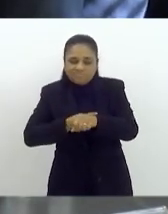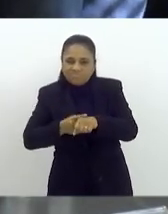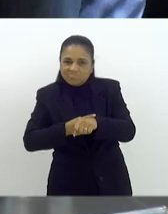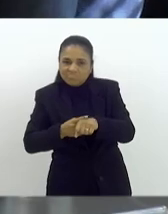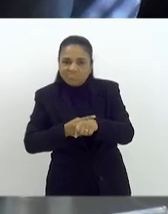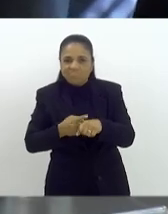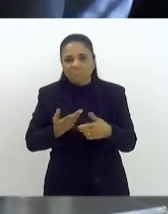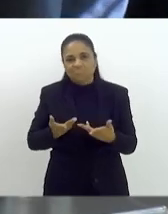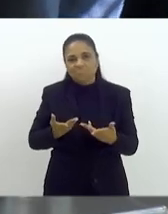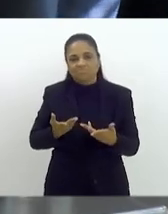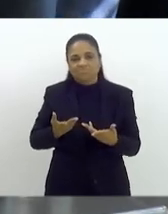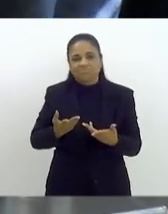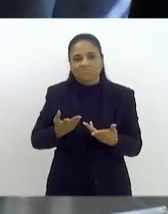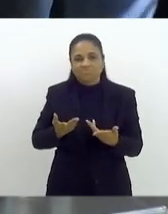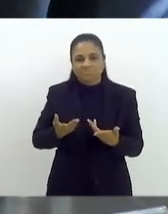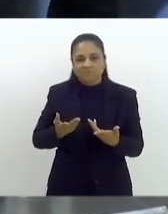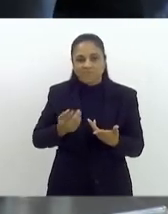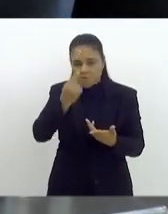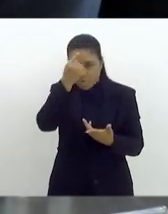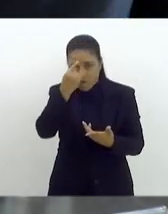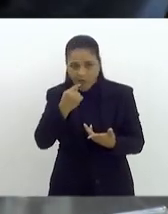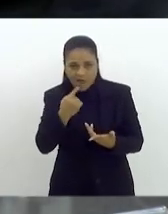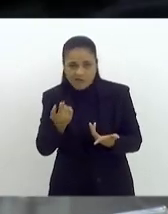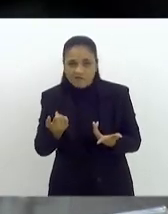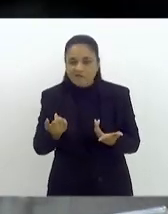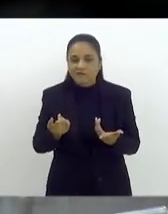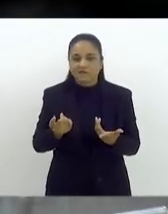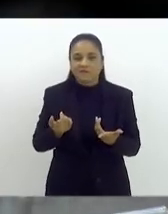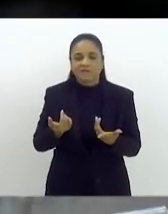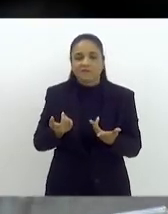e venha a minha sala sobre